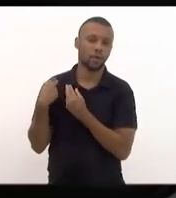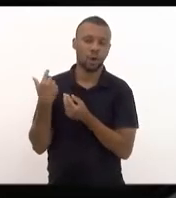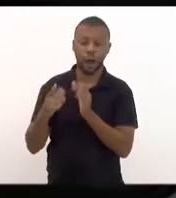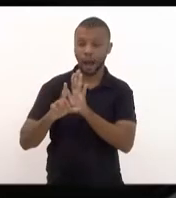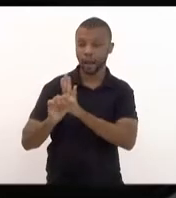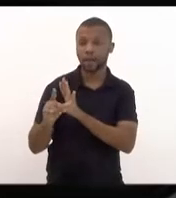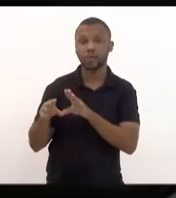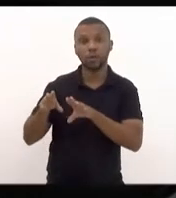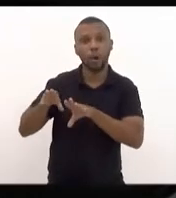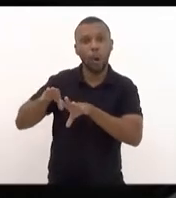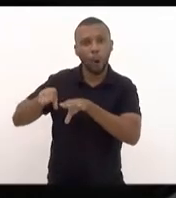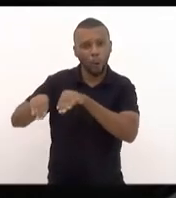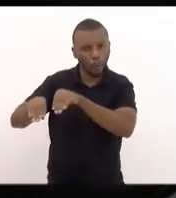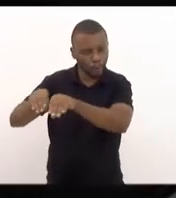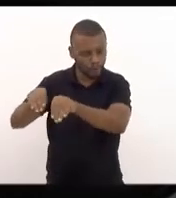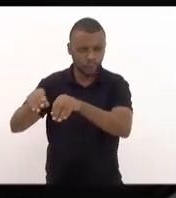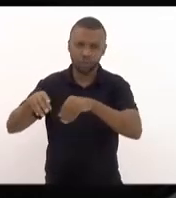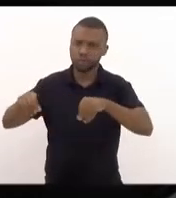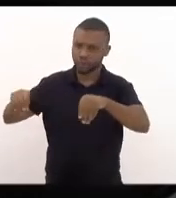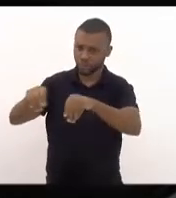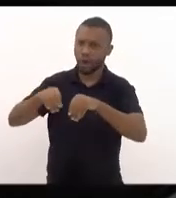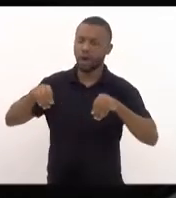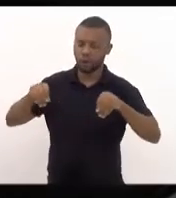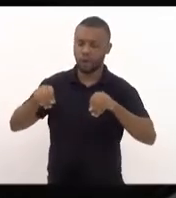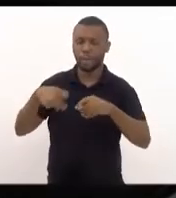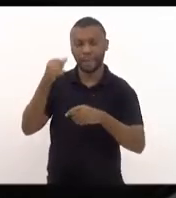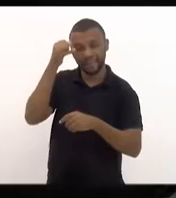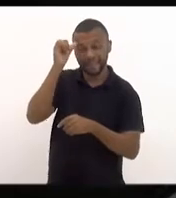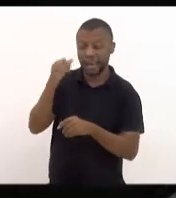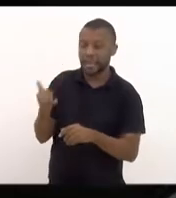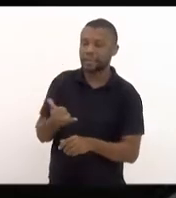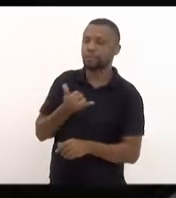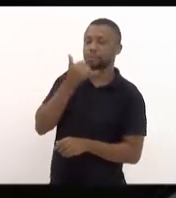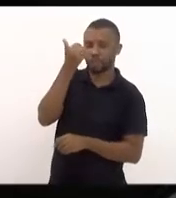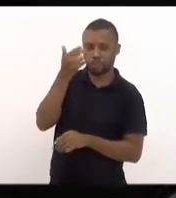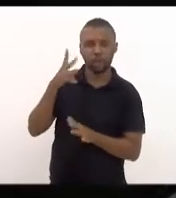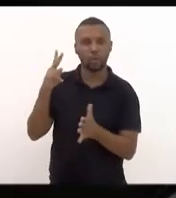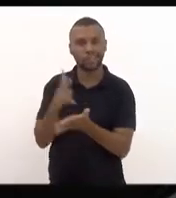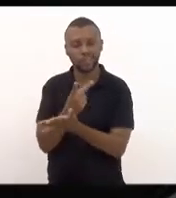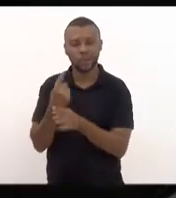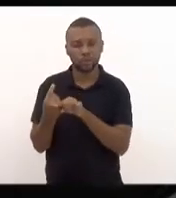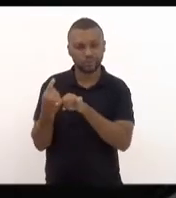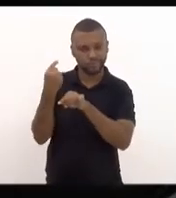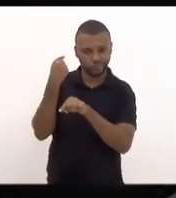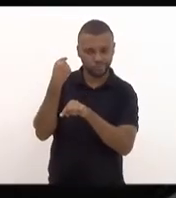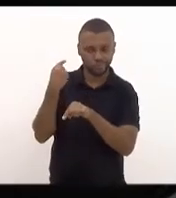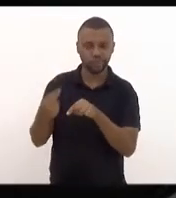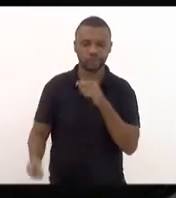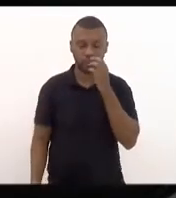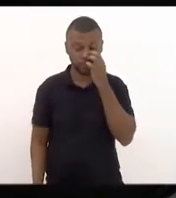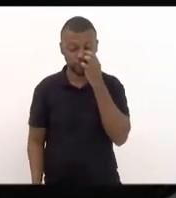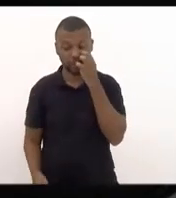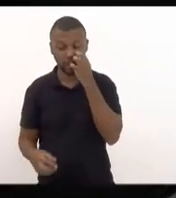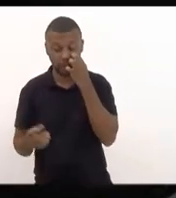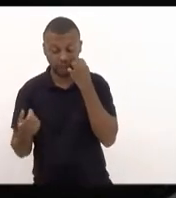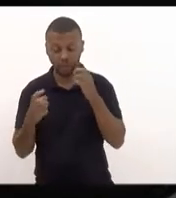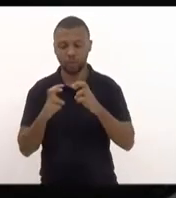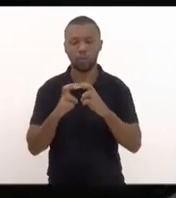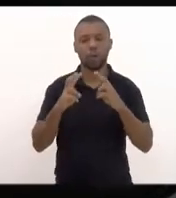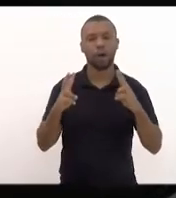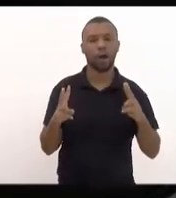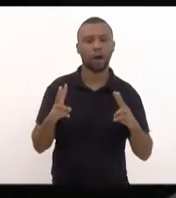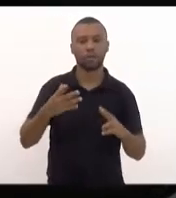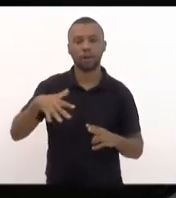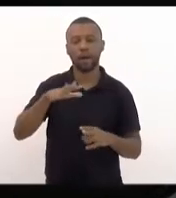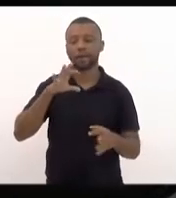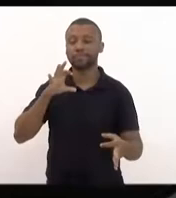gente viveu agora nos últimos meses. E o Arco Metropolitano, ele é exatamente a ponte para isso. A partir do momento que você coloca